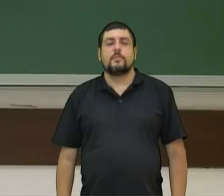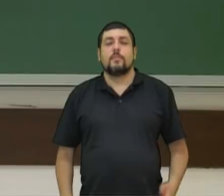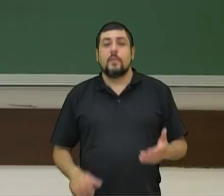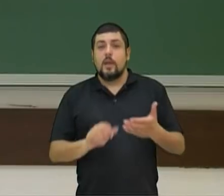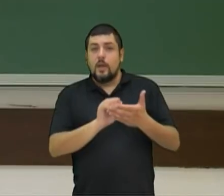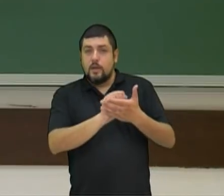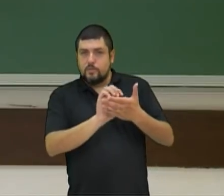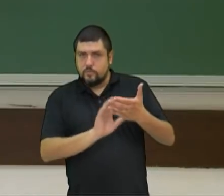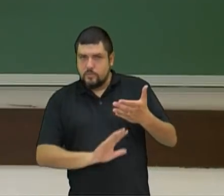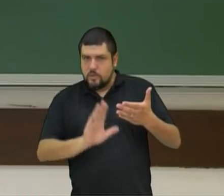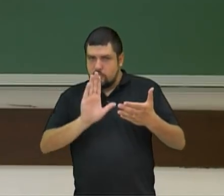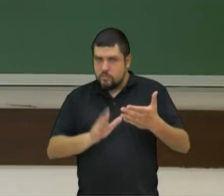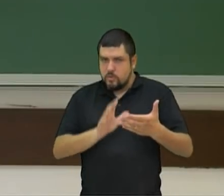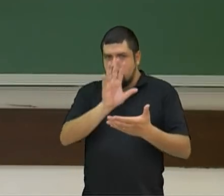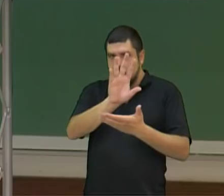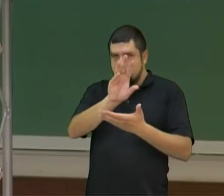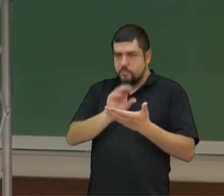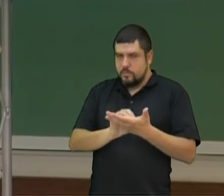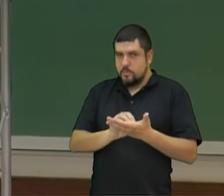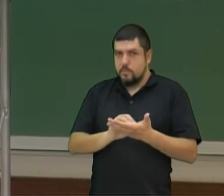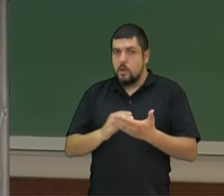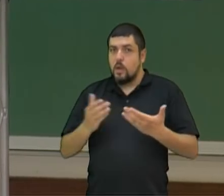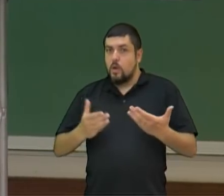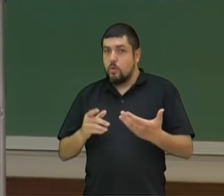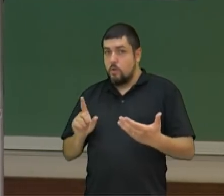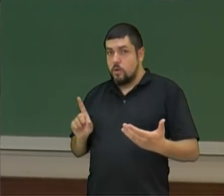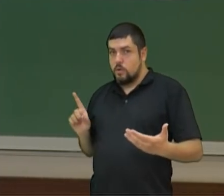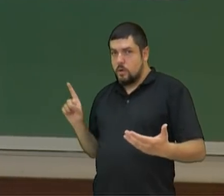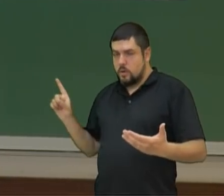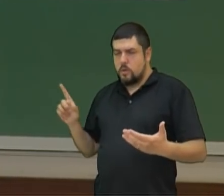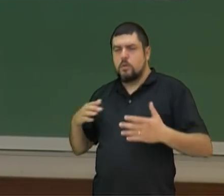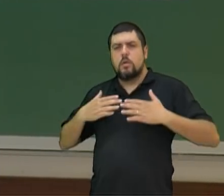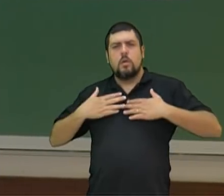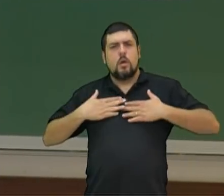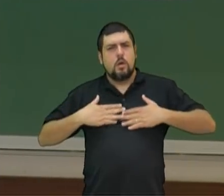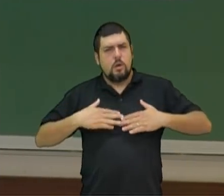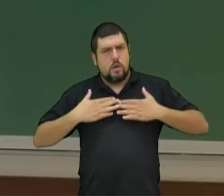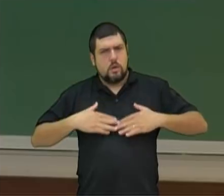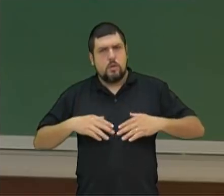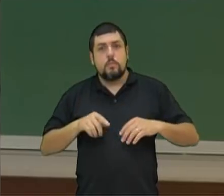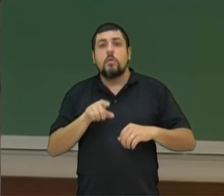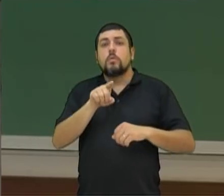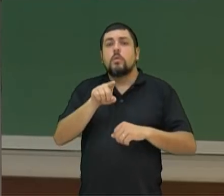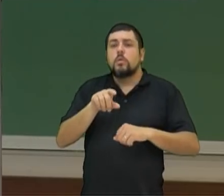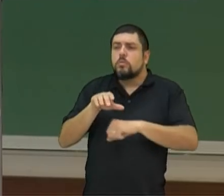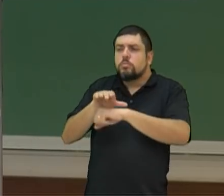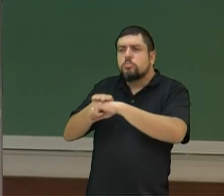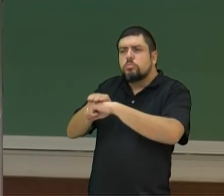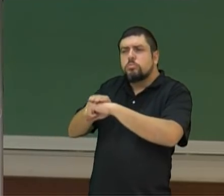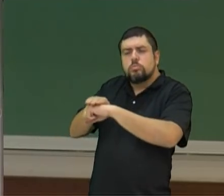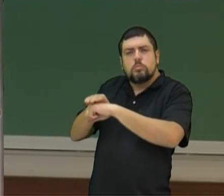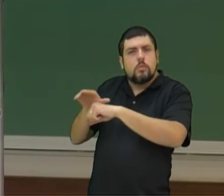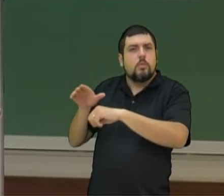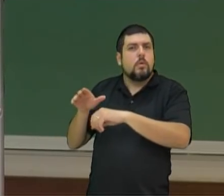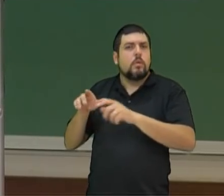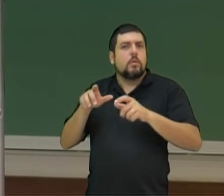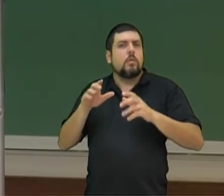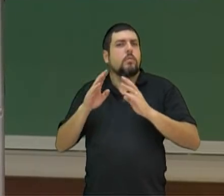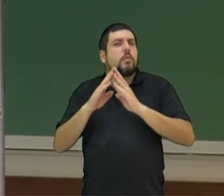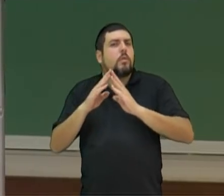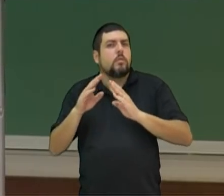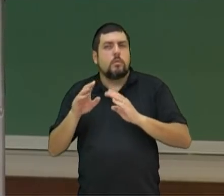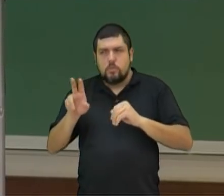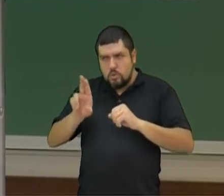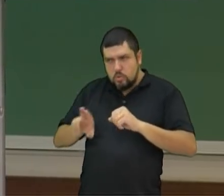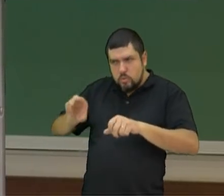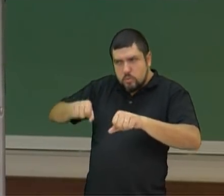Exercício copiado, lembrando que essa atividade então é para fazer com calma. Consulte alguém da sua casa. Será que alguém que mora contigo usa